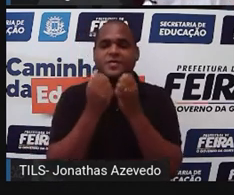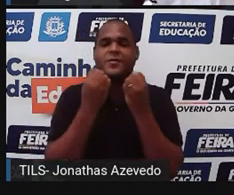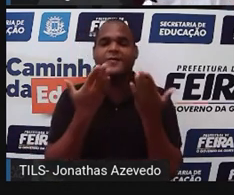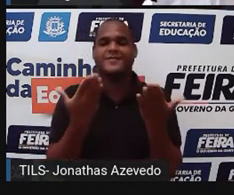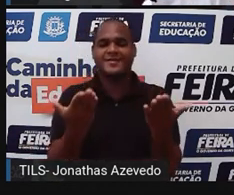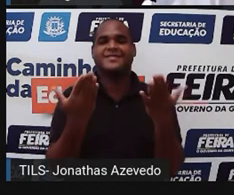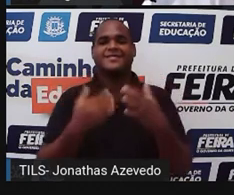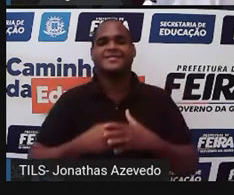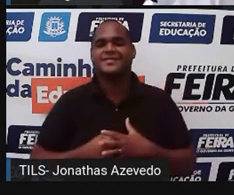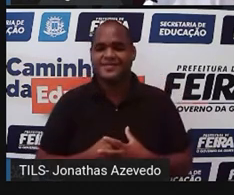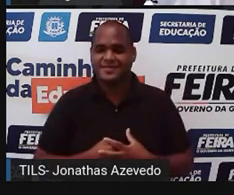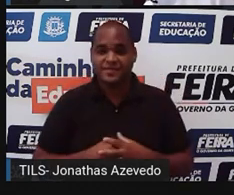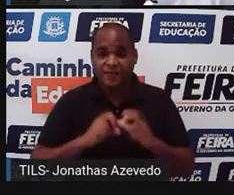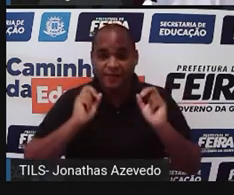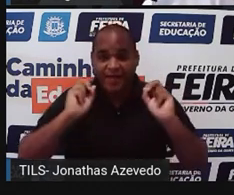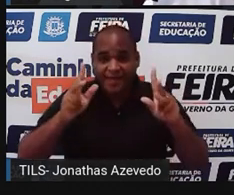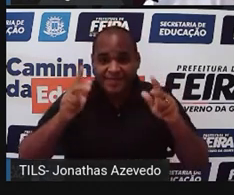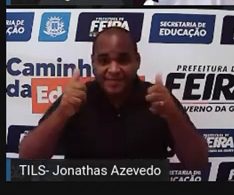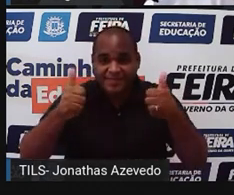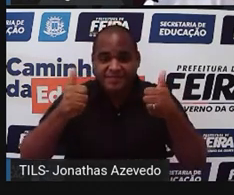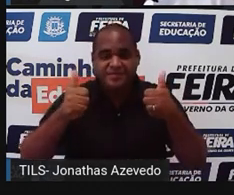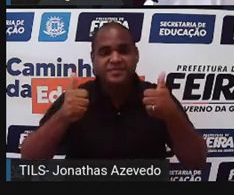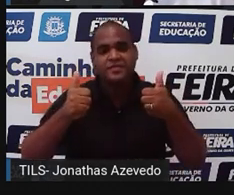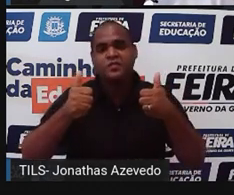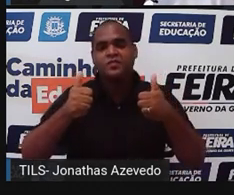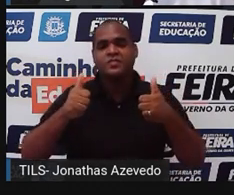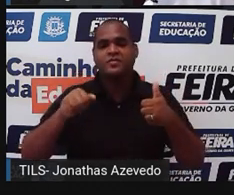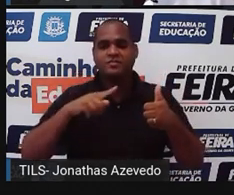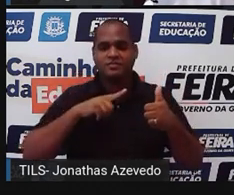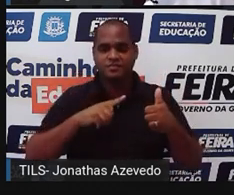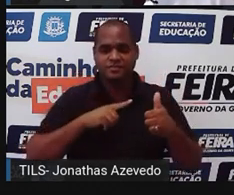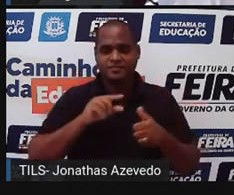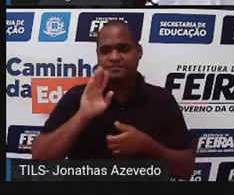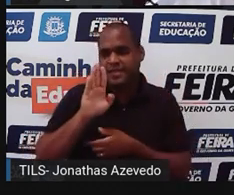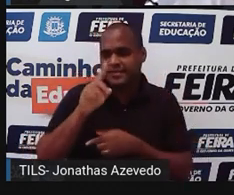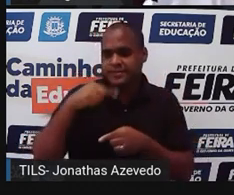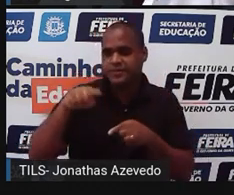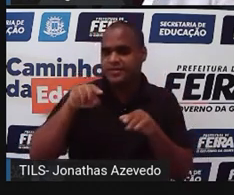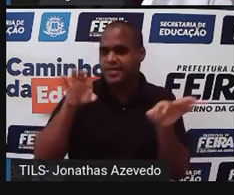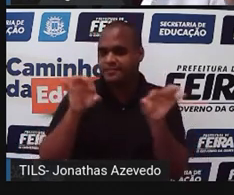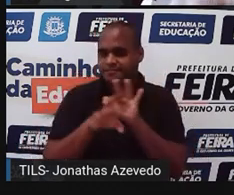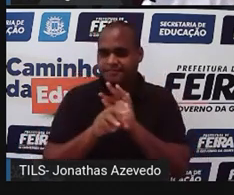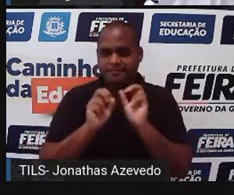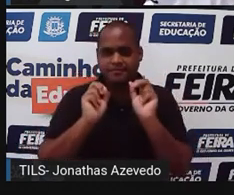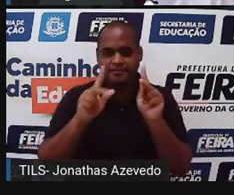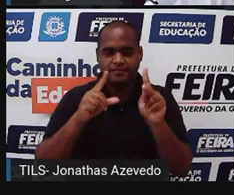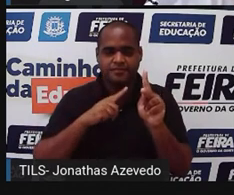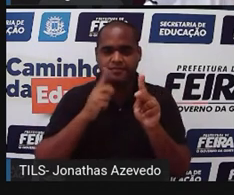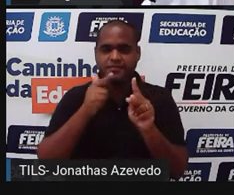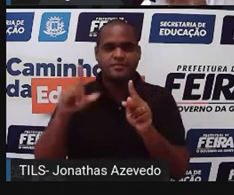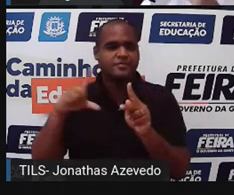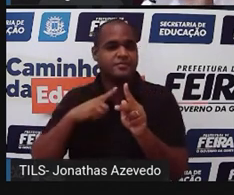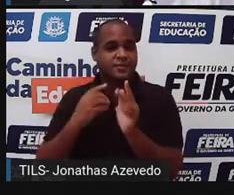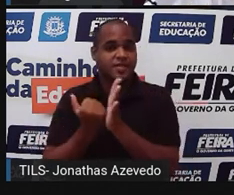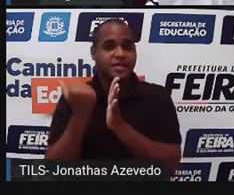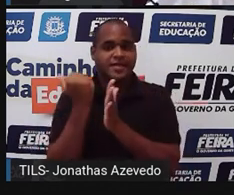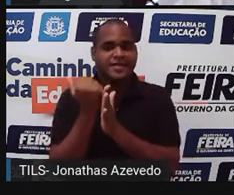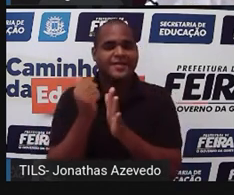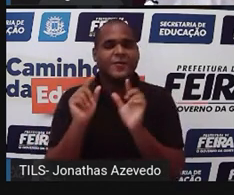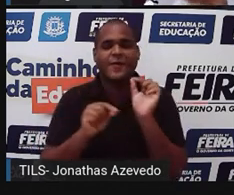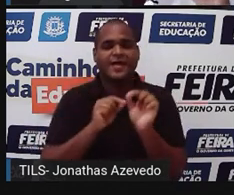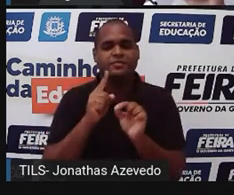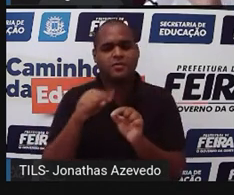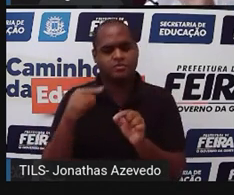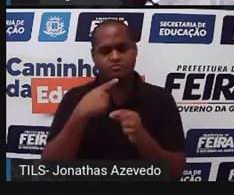do outro lado Tá bom mas a gente vai ficar por aqui desde já até a próxima e o